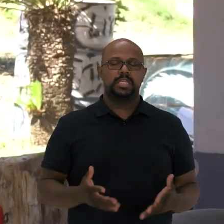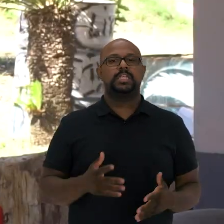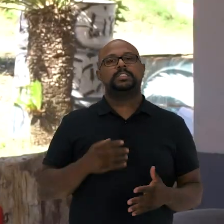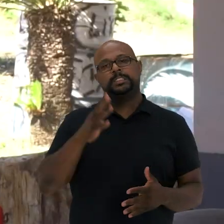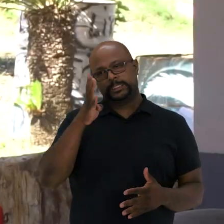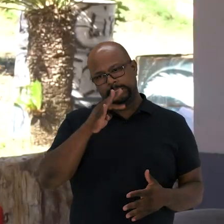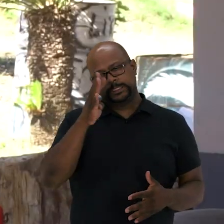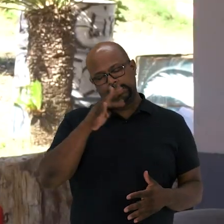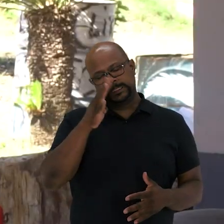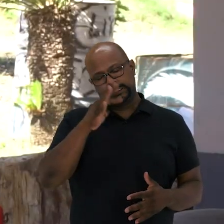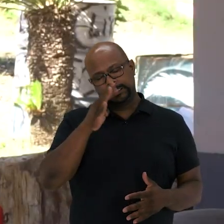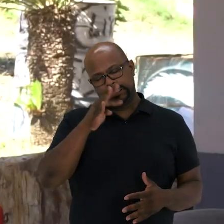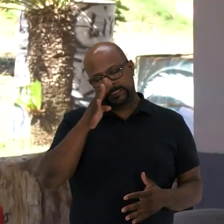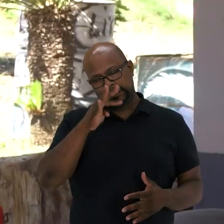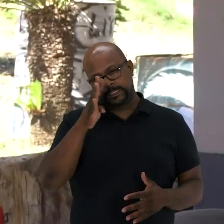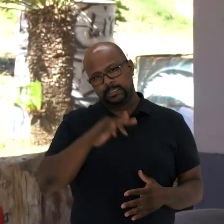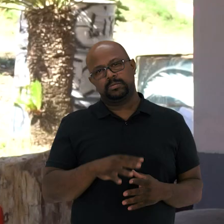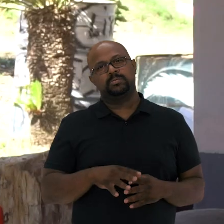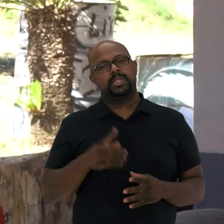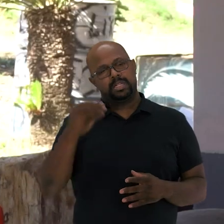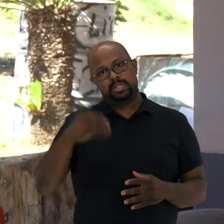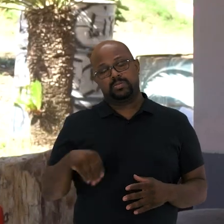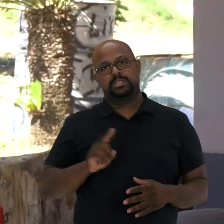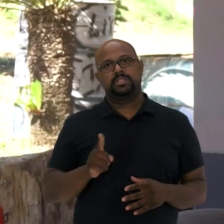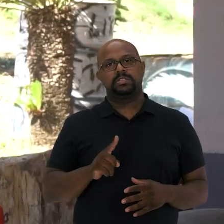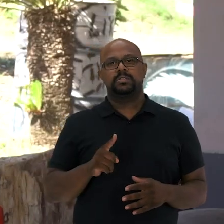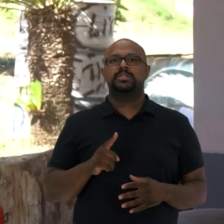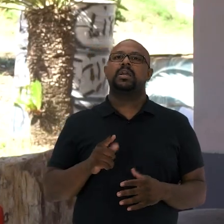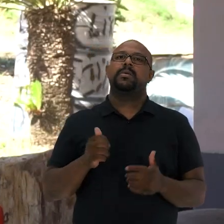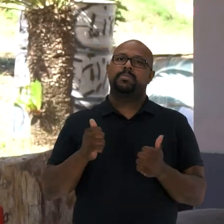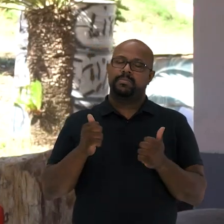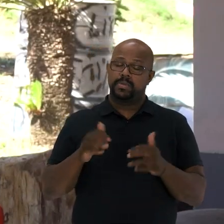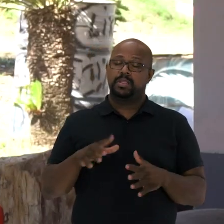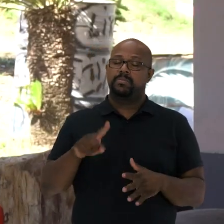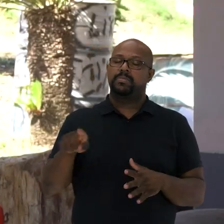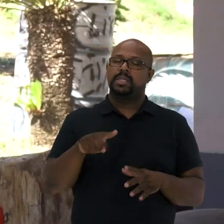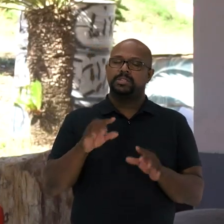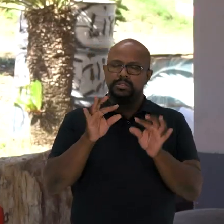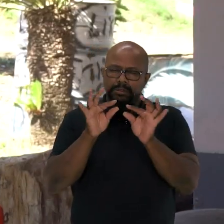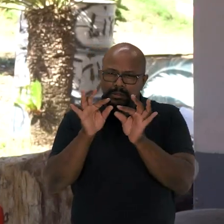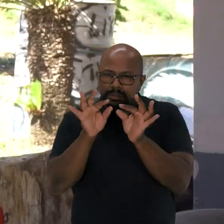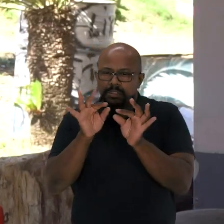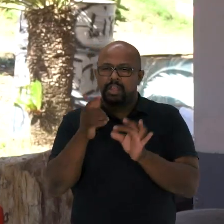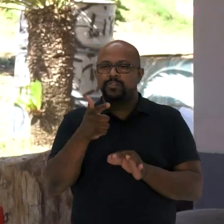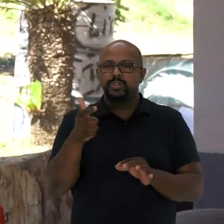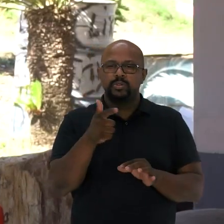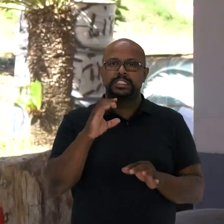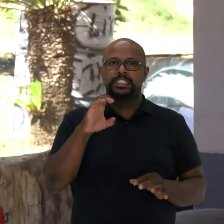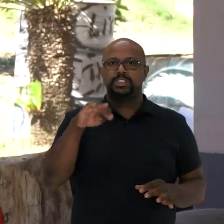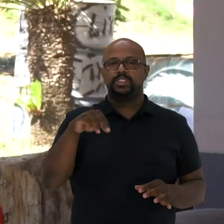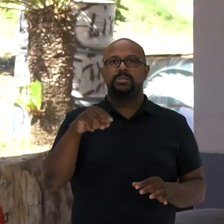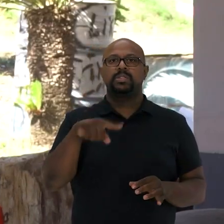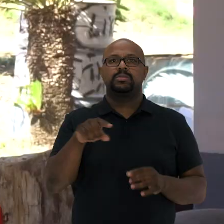a gente tentou mais, desistindo até assim, querendo desistir, tentemos mais, estava em torno, medido por ele,